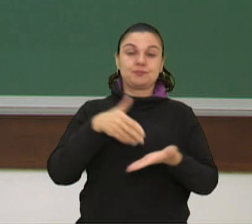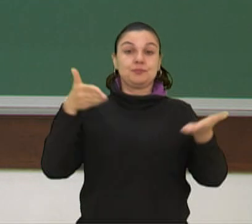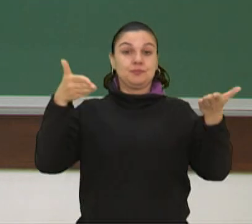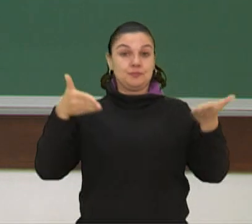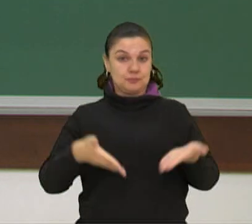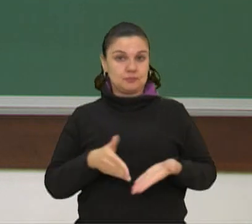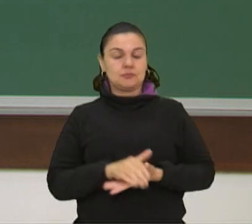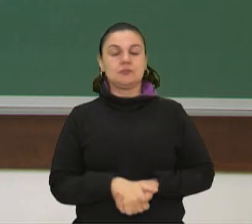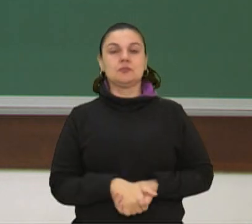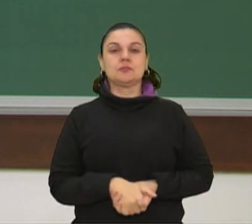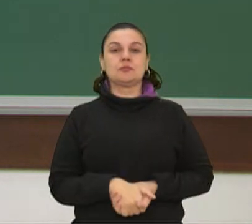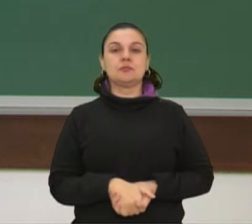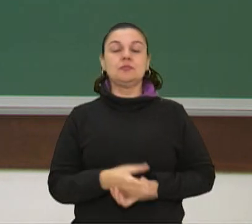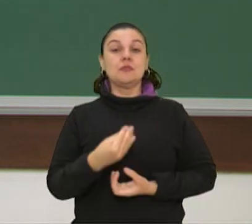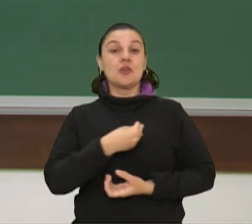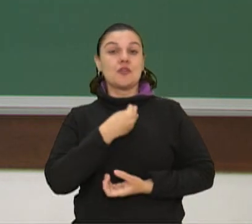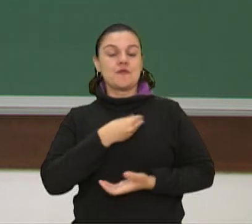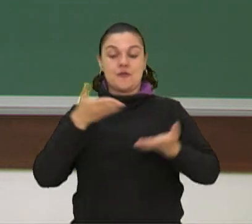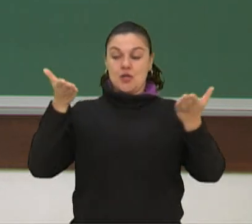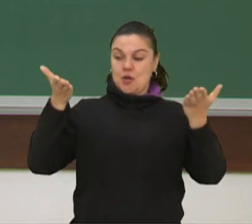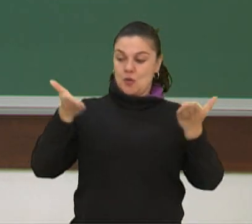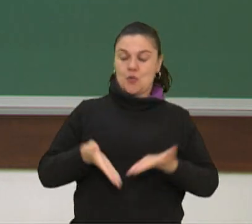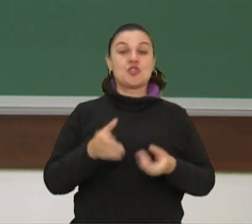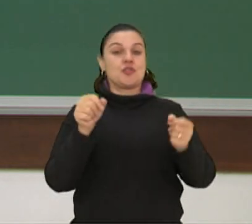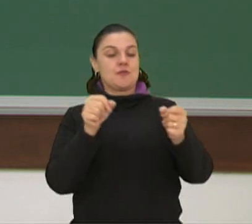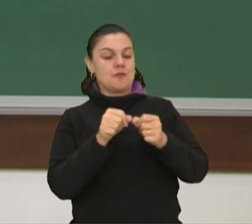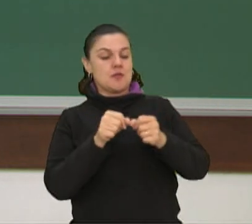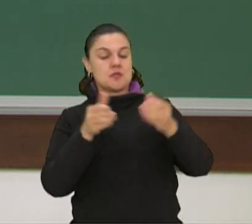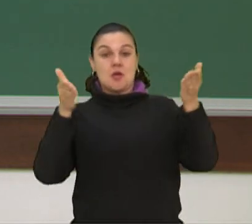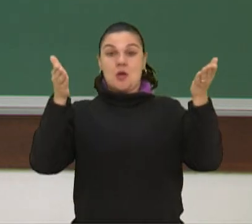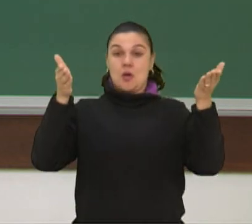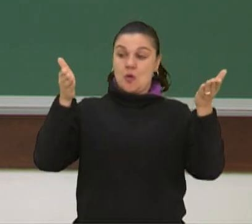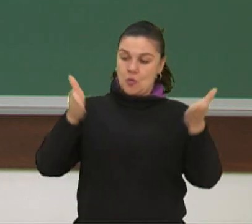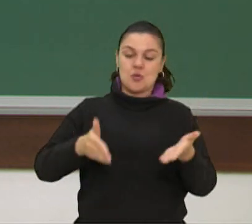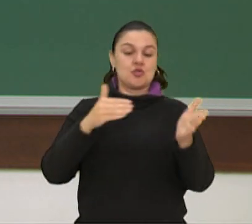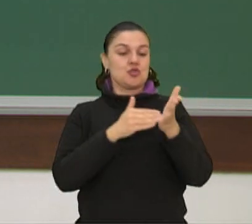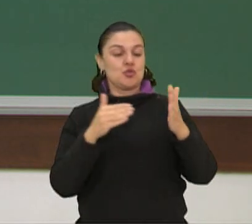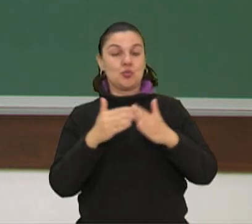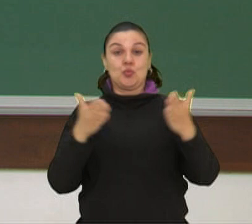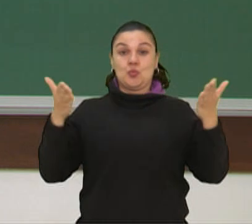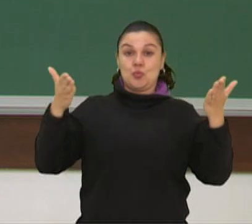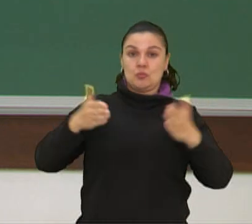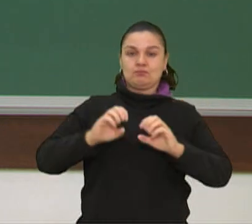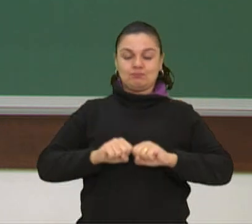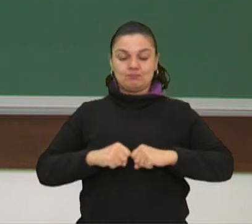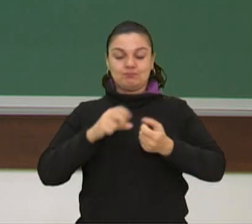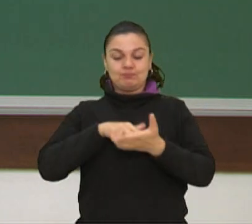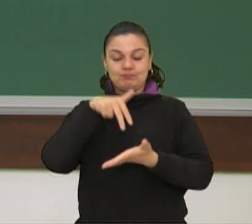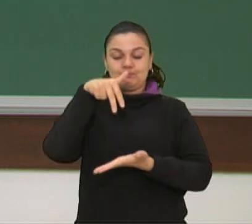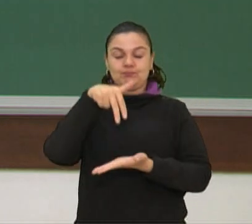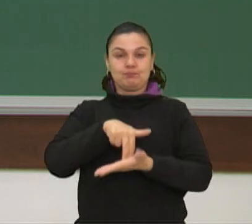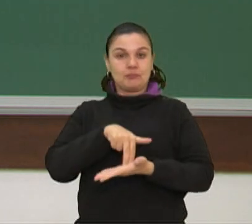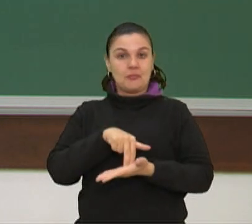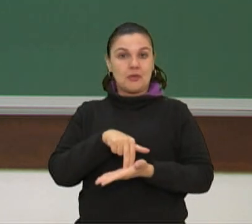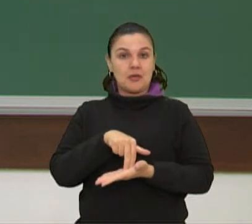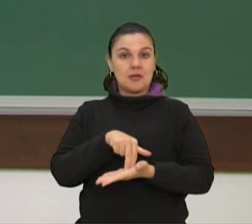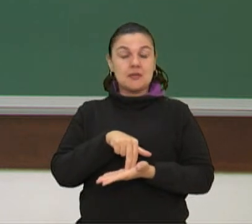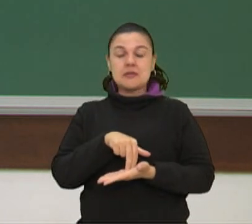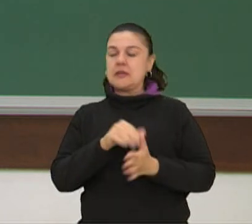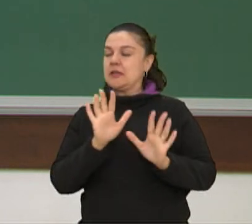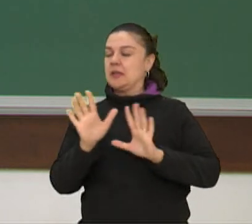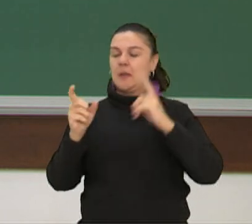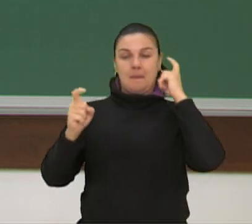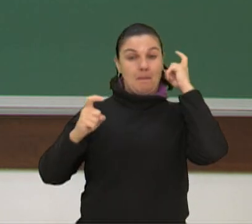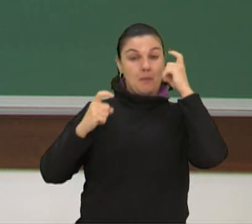Novamente, a preocupação aqui de ficar olhando o futuro. Então, Marco Aurélio frisa